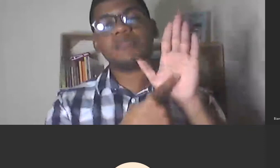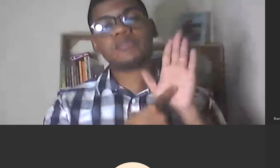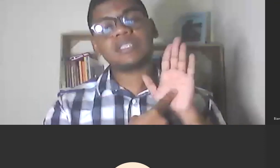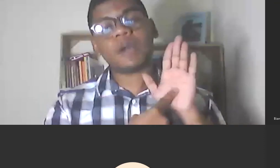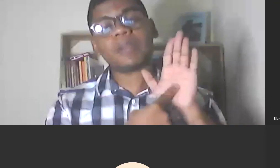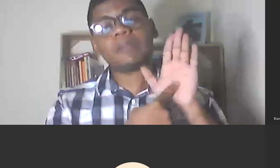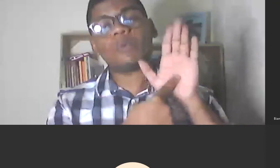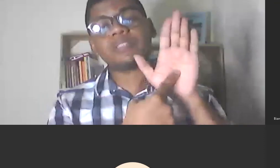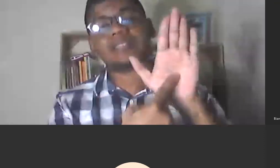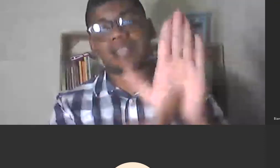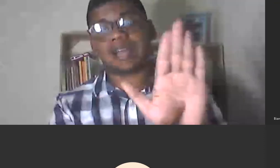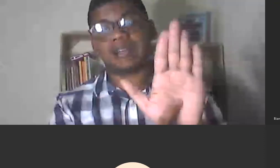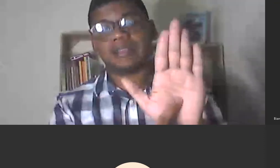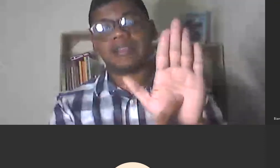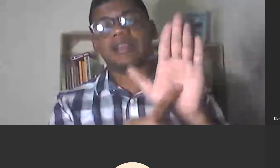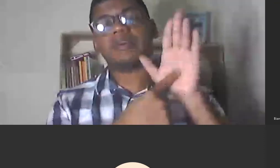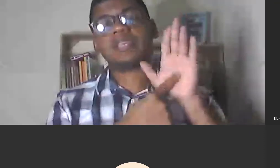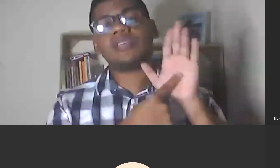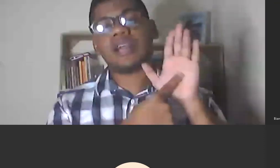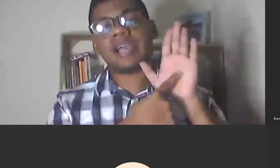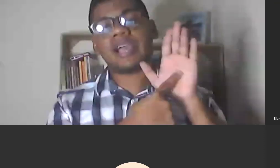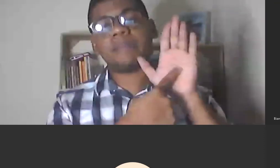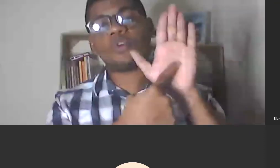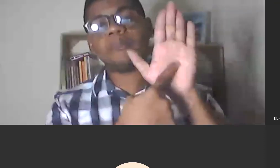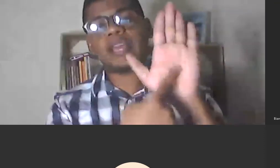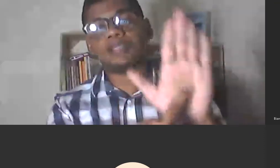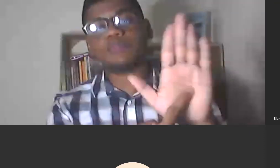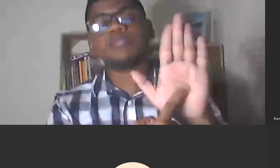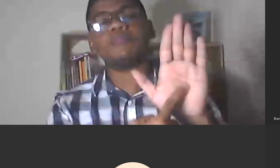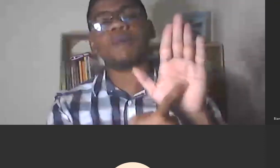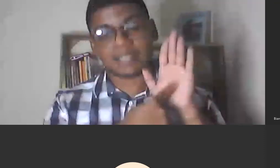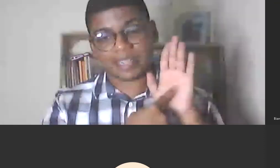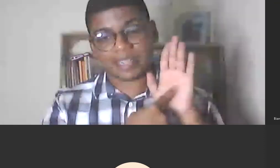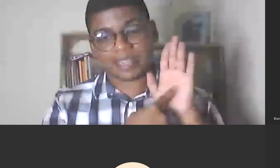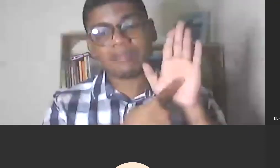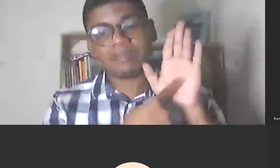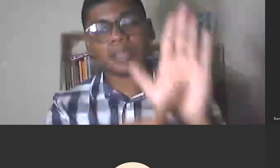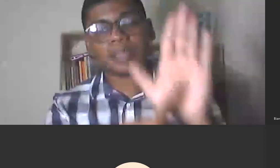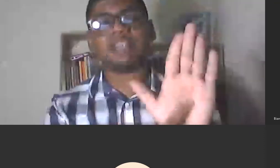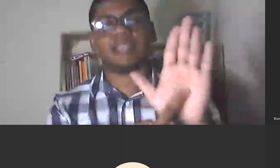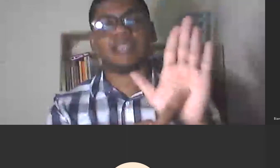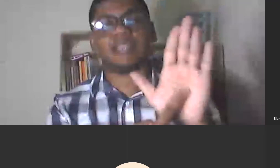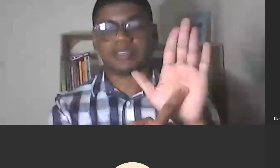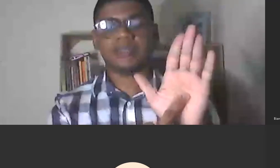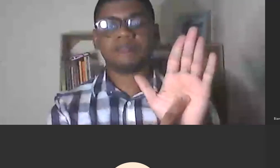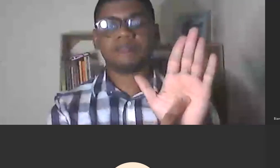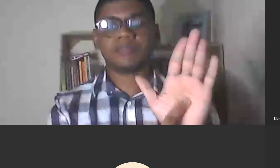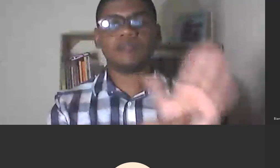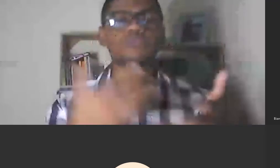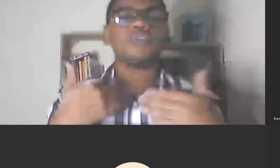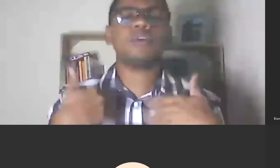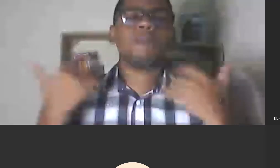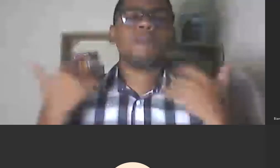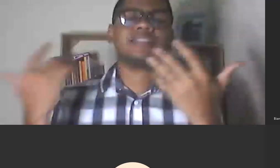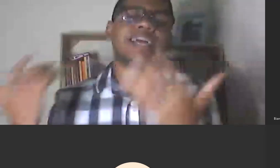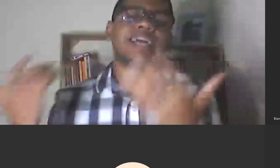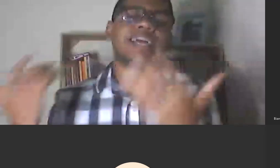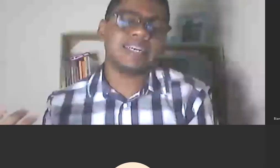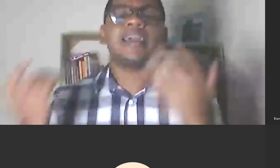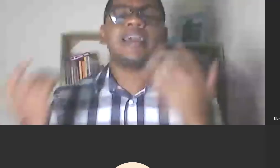Que vai ser o mesmo sinal para mostrar. Então, aqui, ó, é a pessoa mesmo que se mostra. Ela mesma se apresenta. Então, não sou